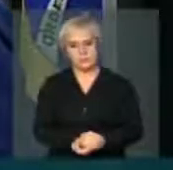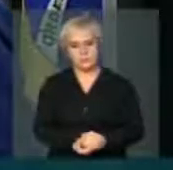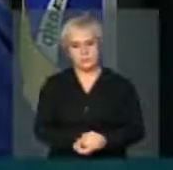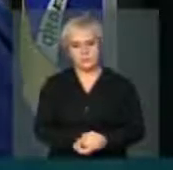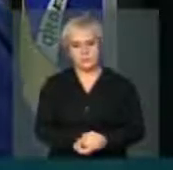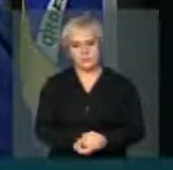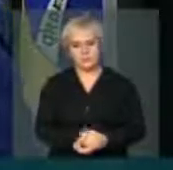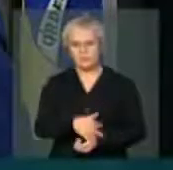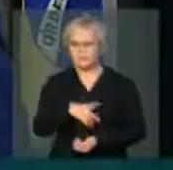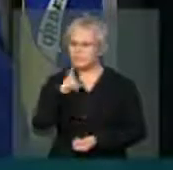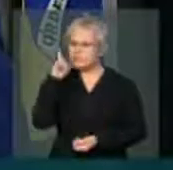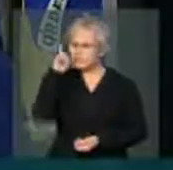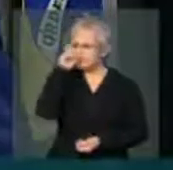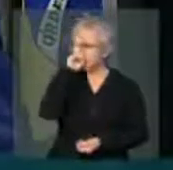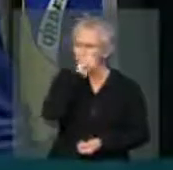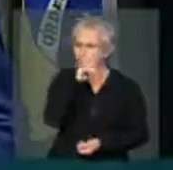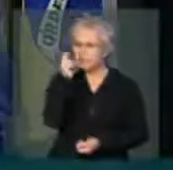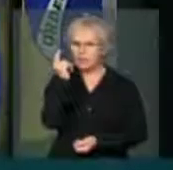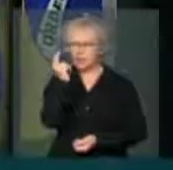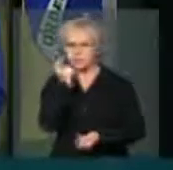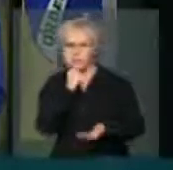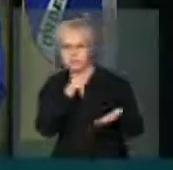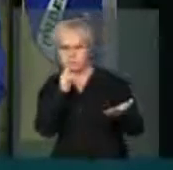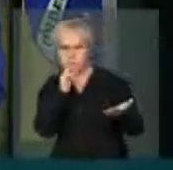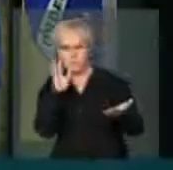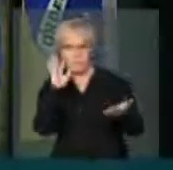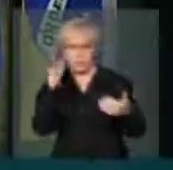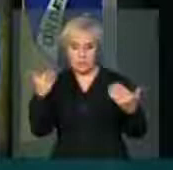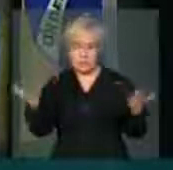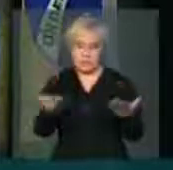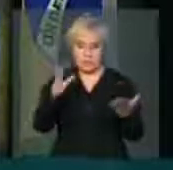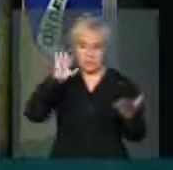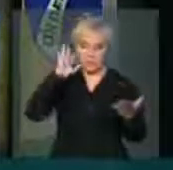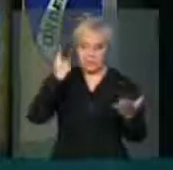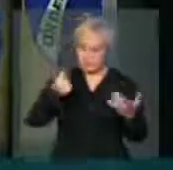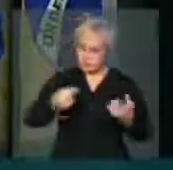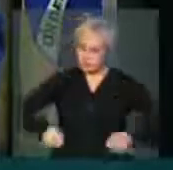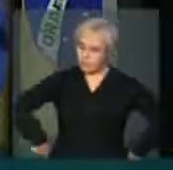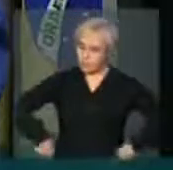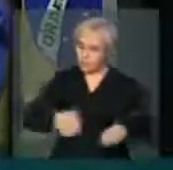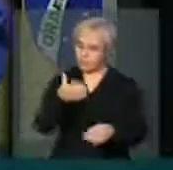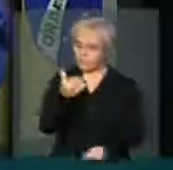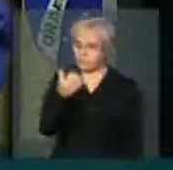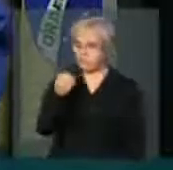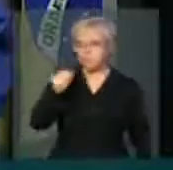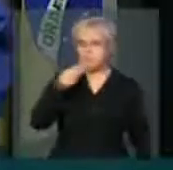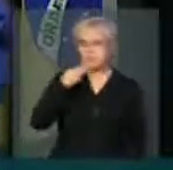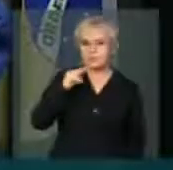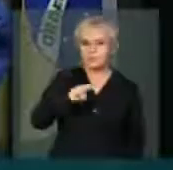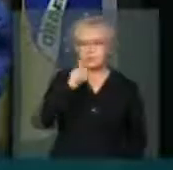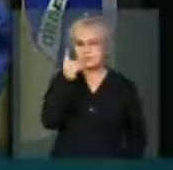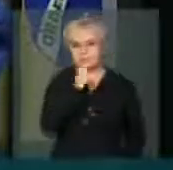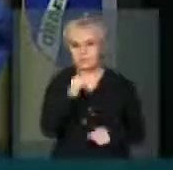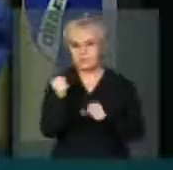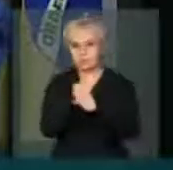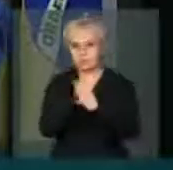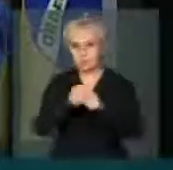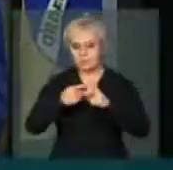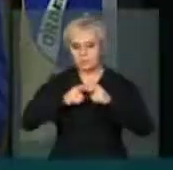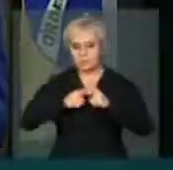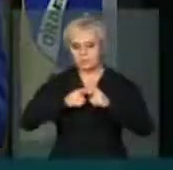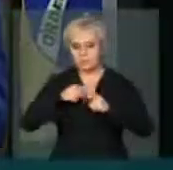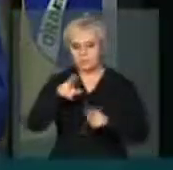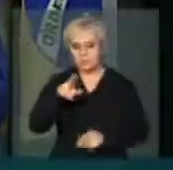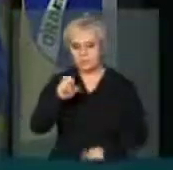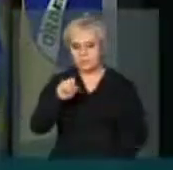com dificuldade de caixa, resolve agora gastar 60 milhões para reformar uma usina térmica.